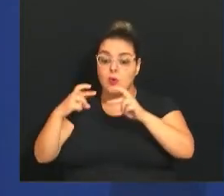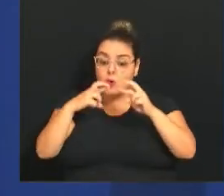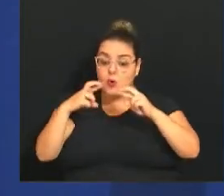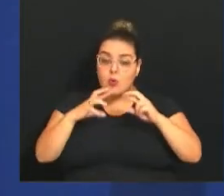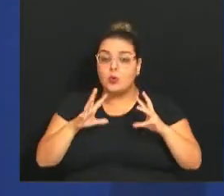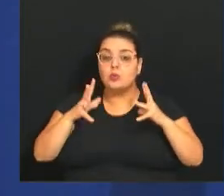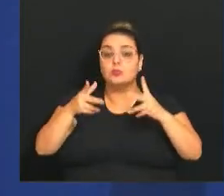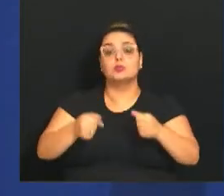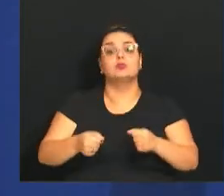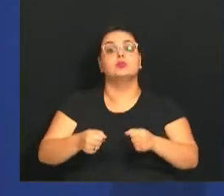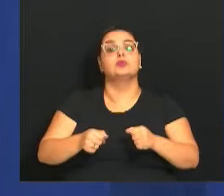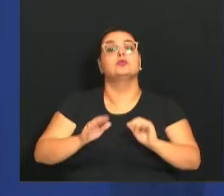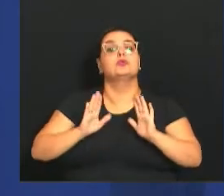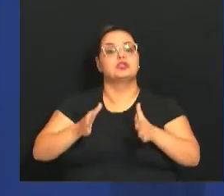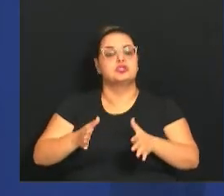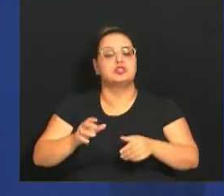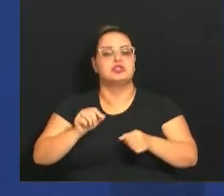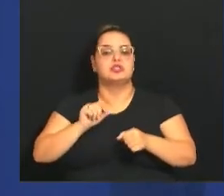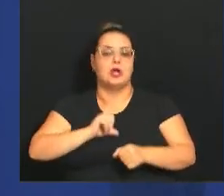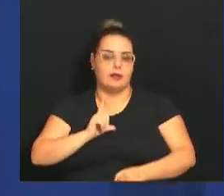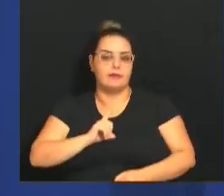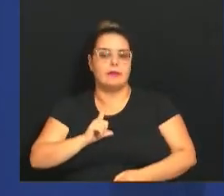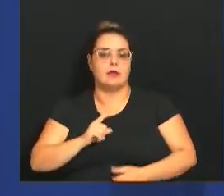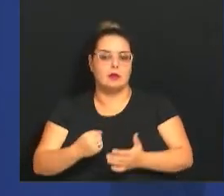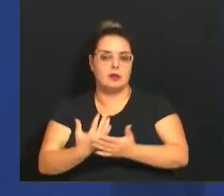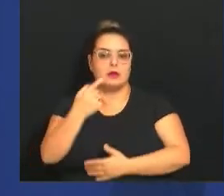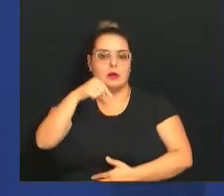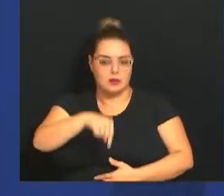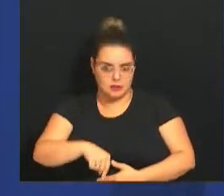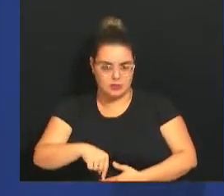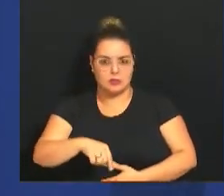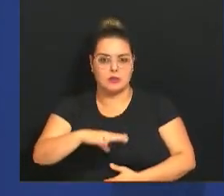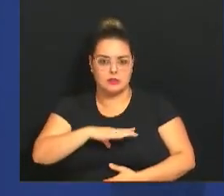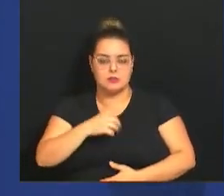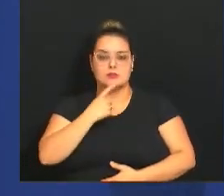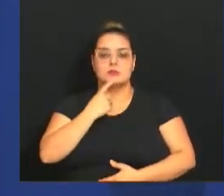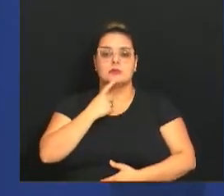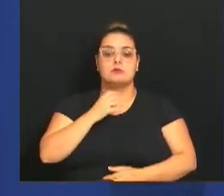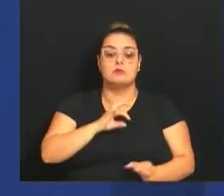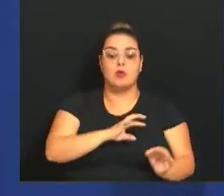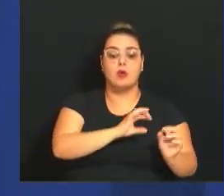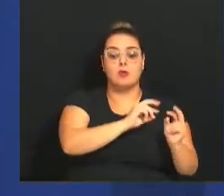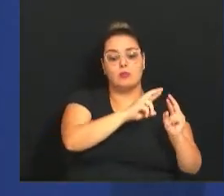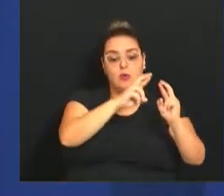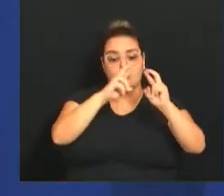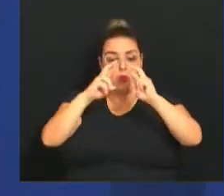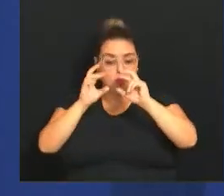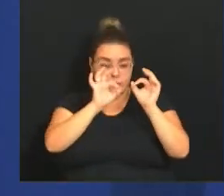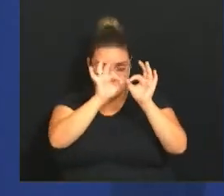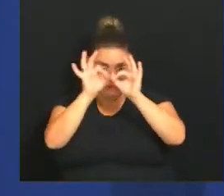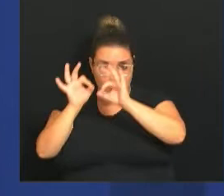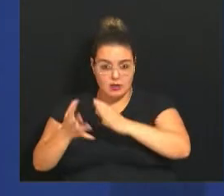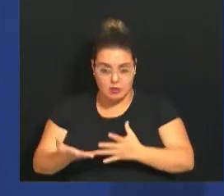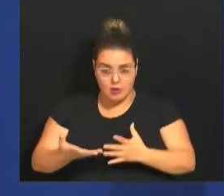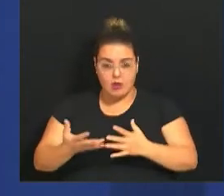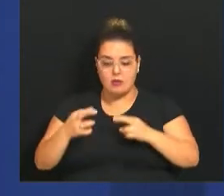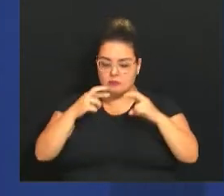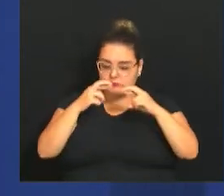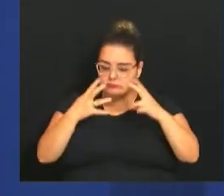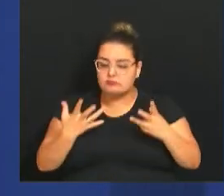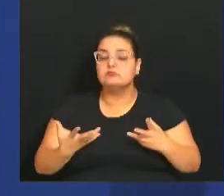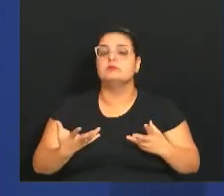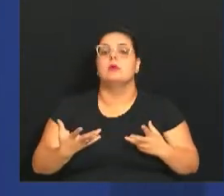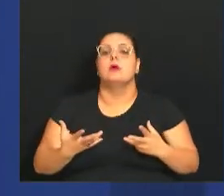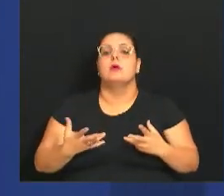gente tem de proteção à mulher, para que a gente consiga, inclusive, ao longo do ano, propor mais iniciativas que não sejam só de enfrentamento à violência contra a